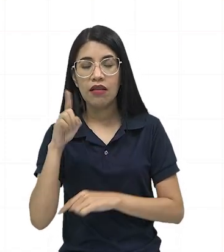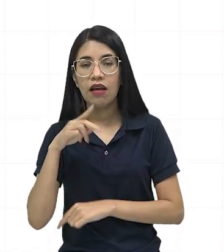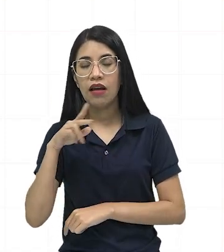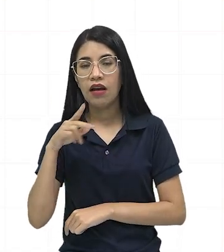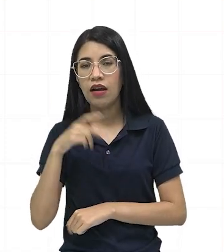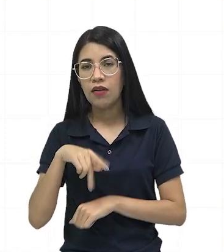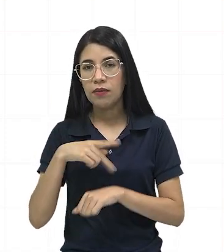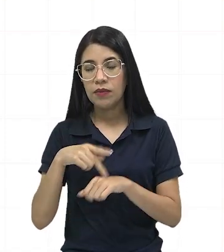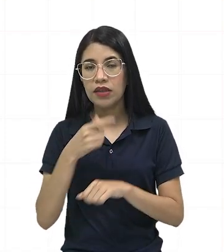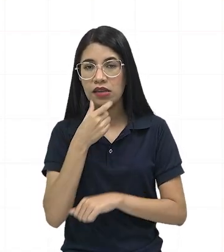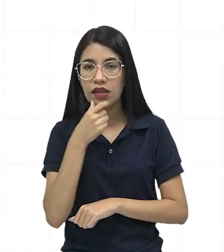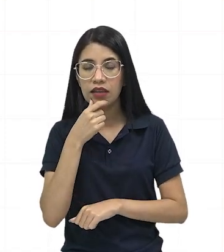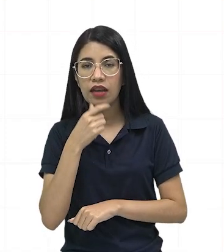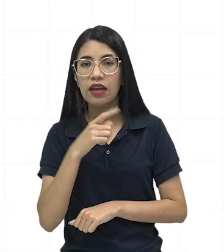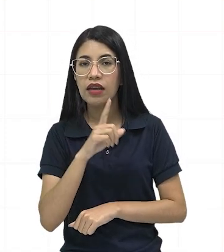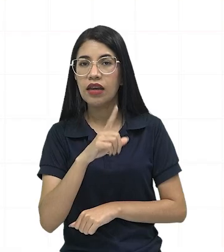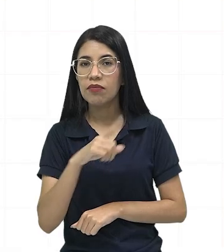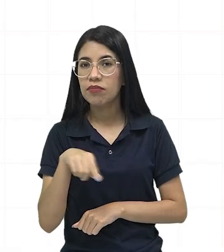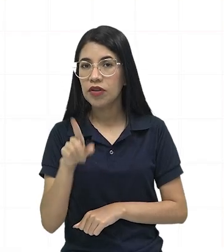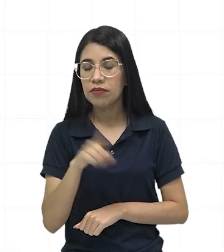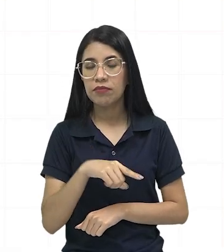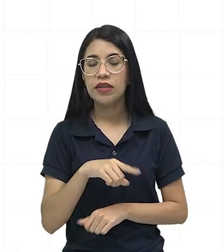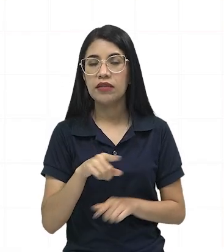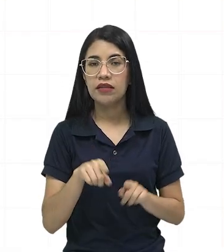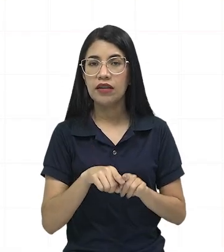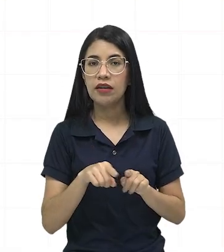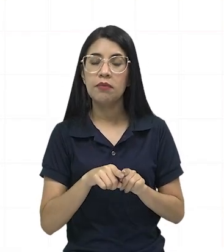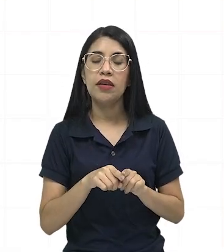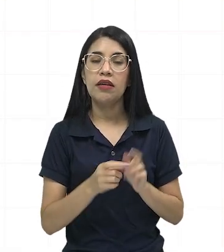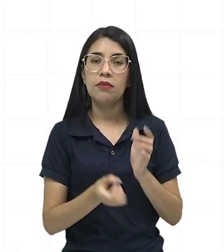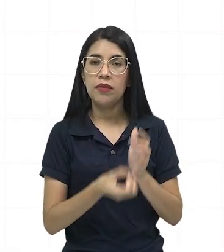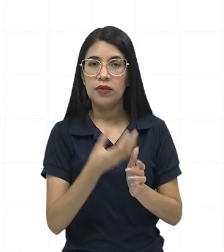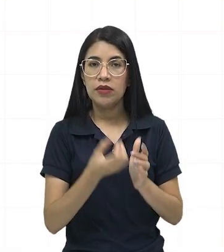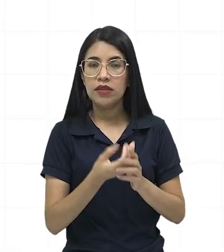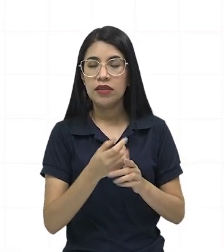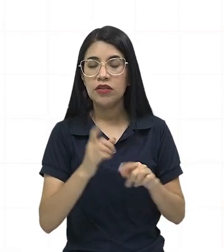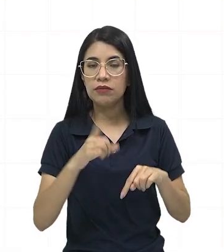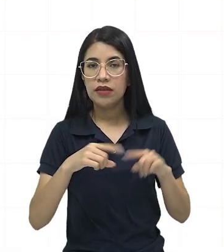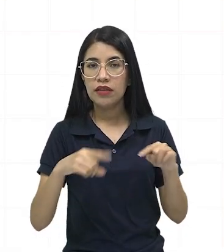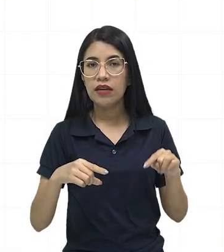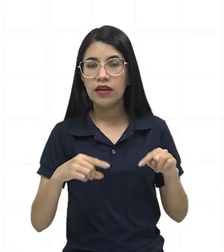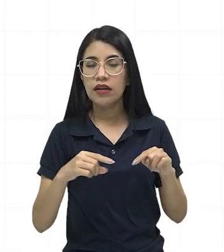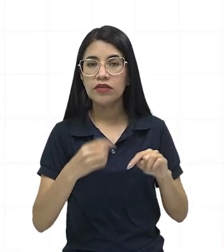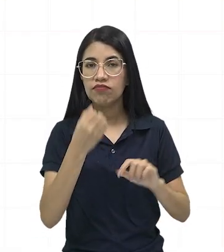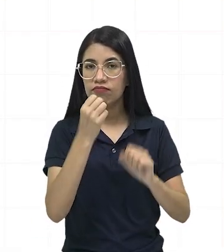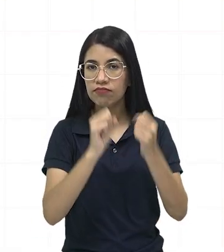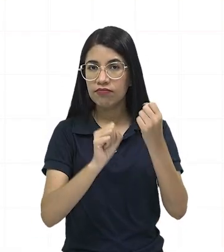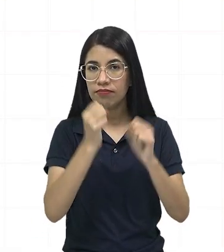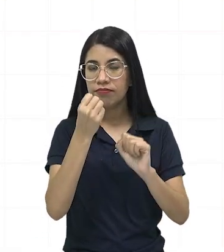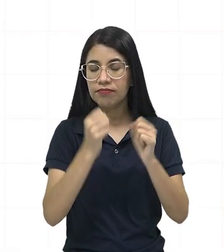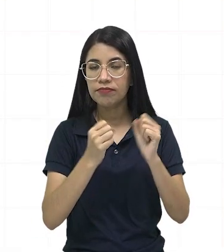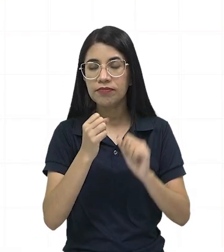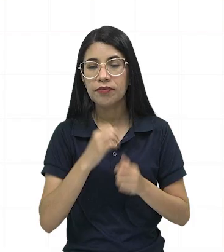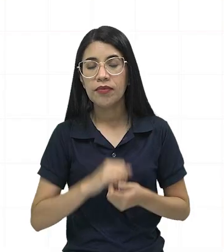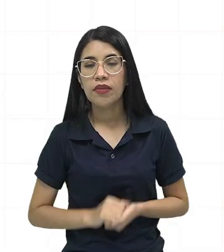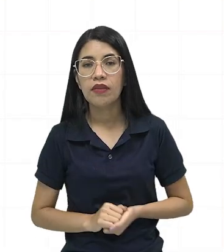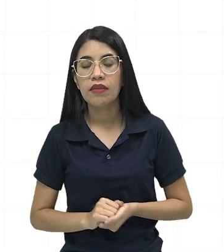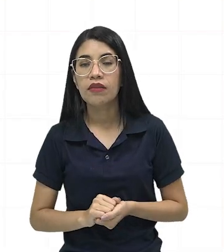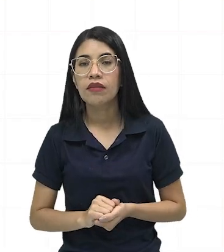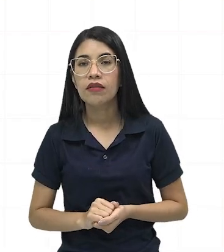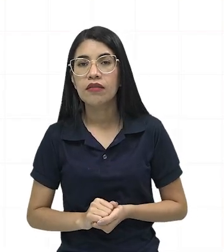acabava inibindo o surgimento de atividades fabris, né, ou seja, atividades referentes aí à